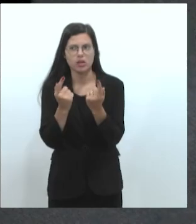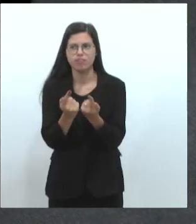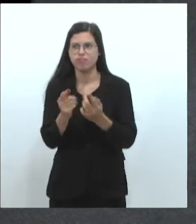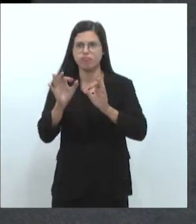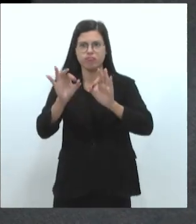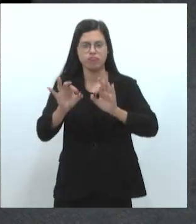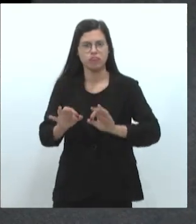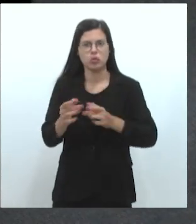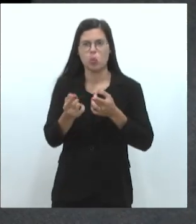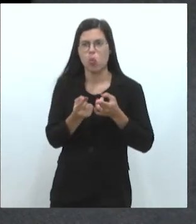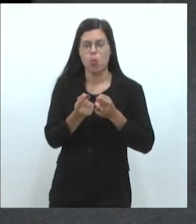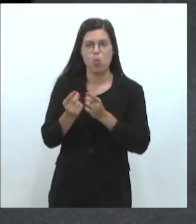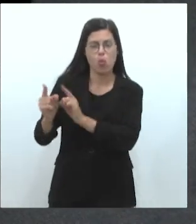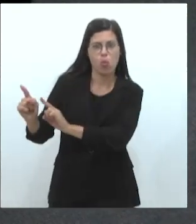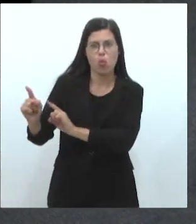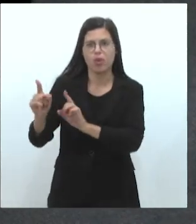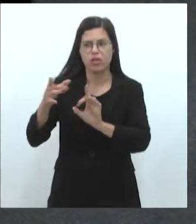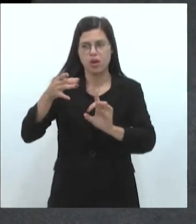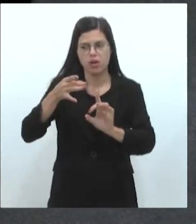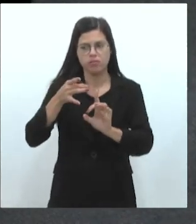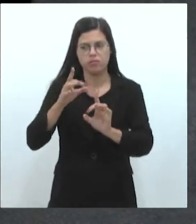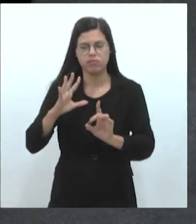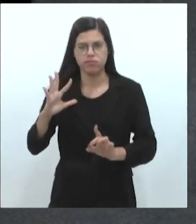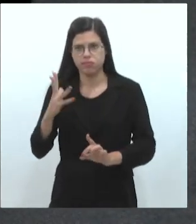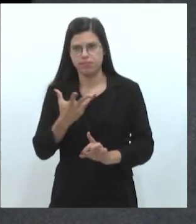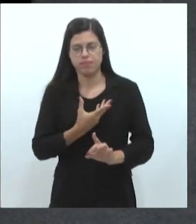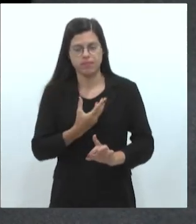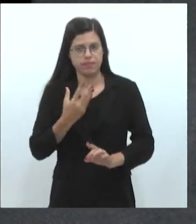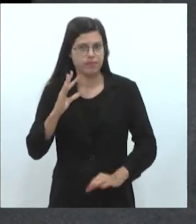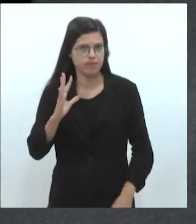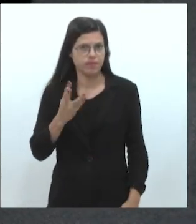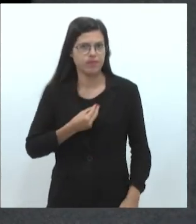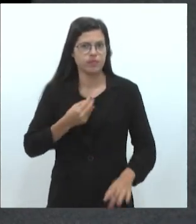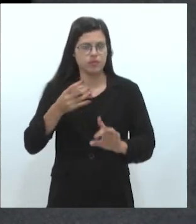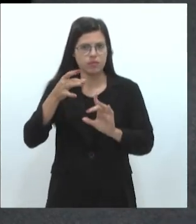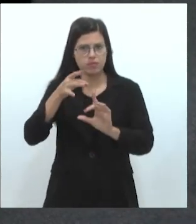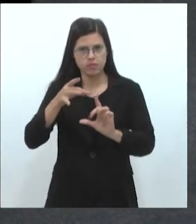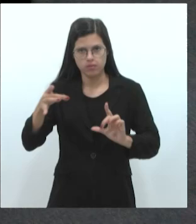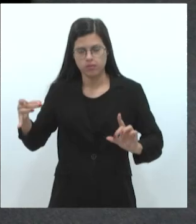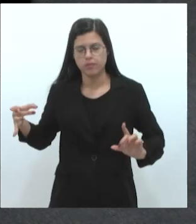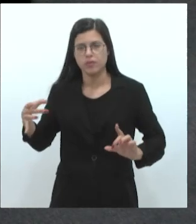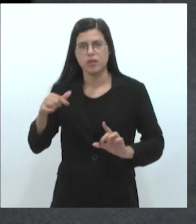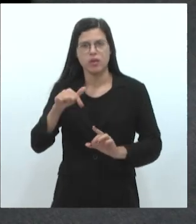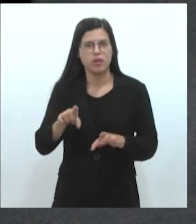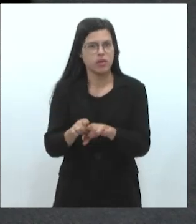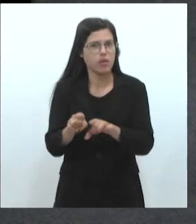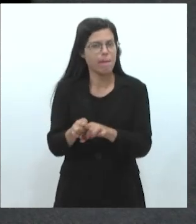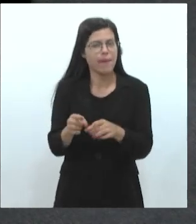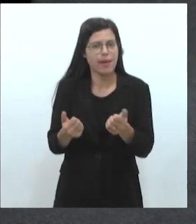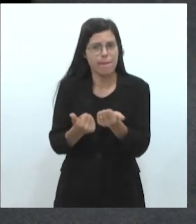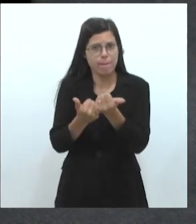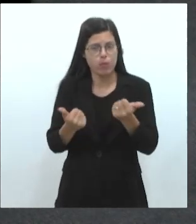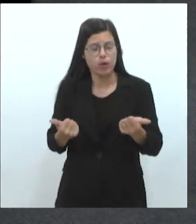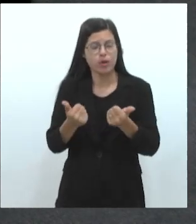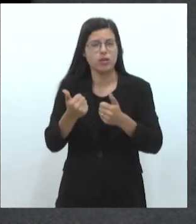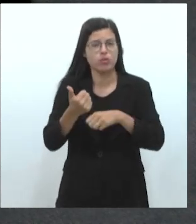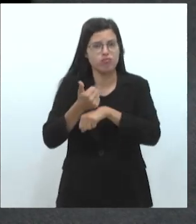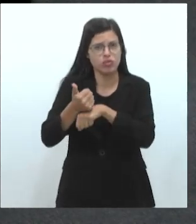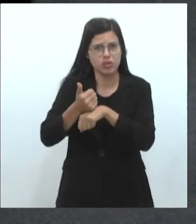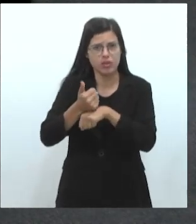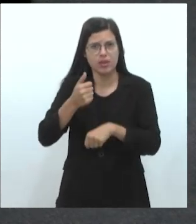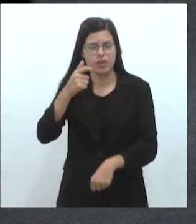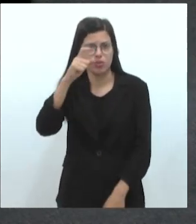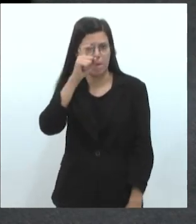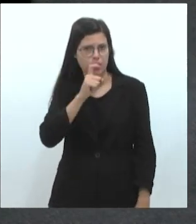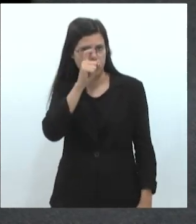a transfobia, mas também em favor da dignidade menstrual das nossas mulheres, das nossas meninas e